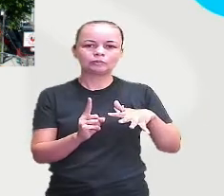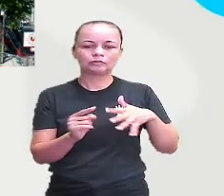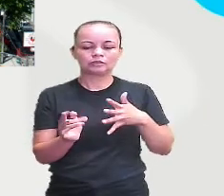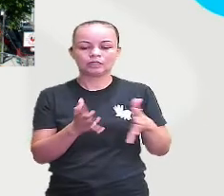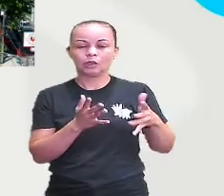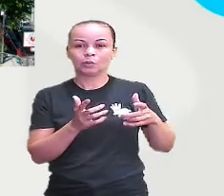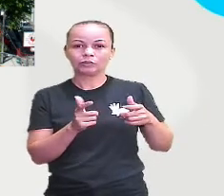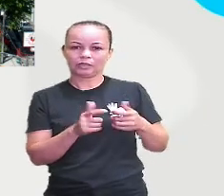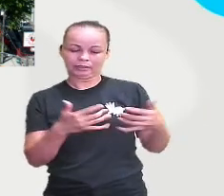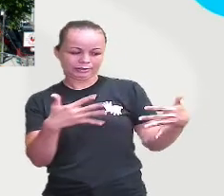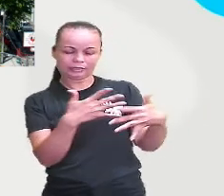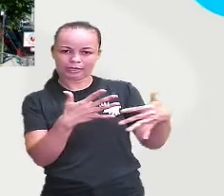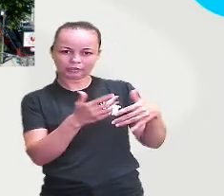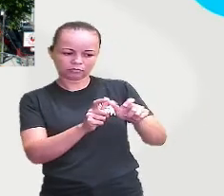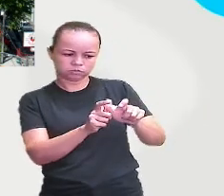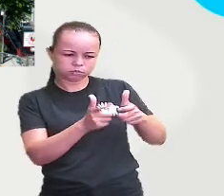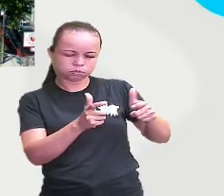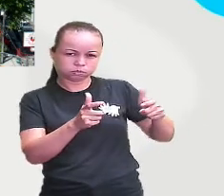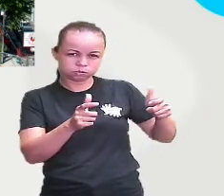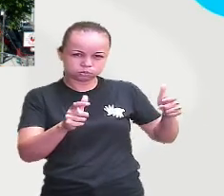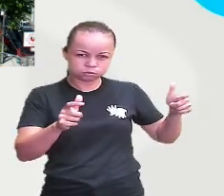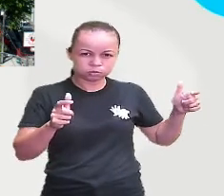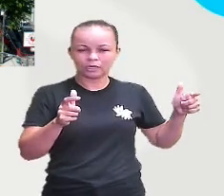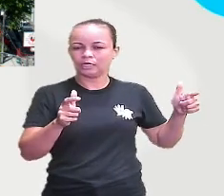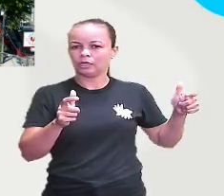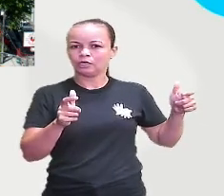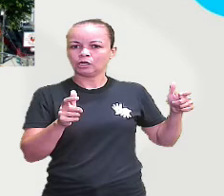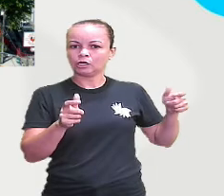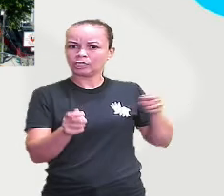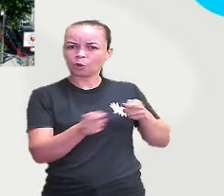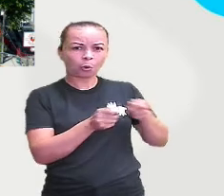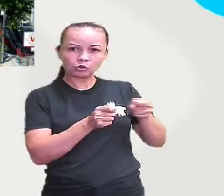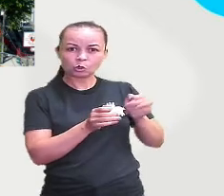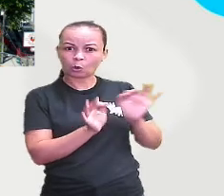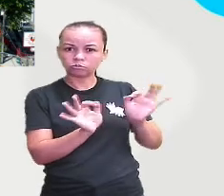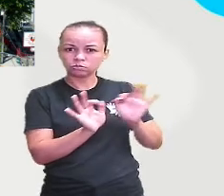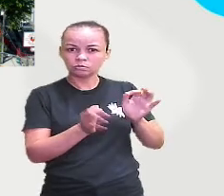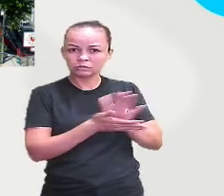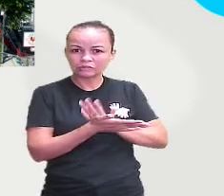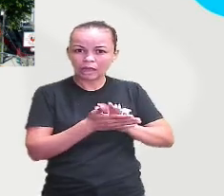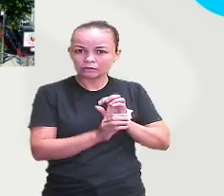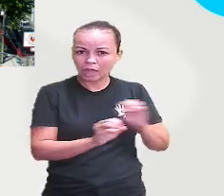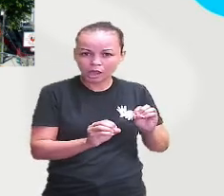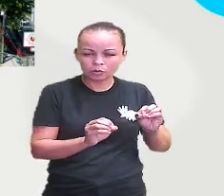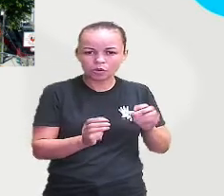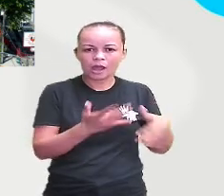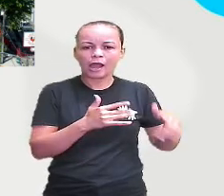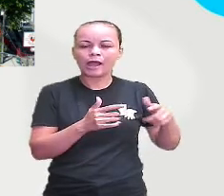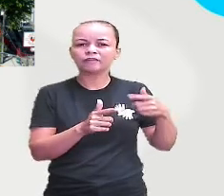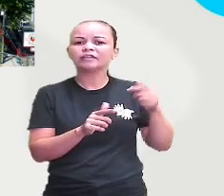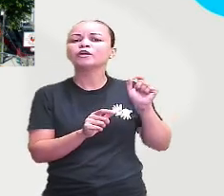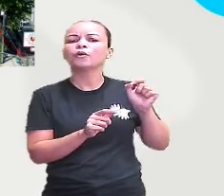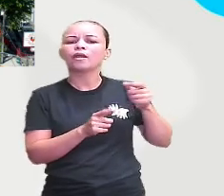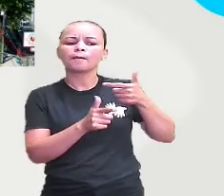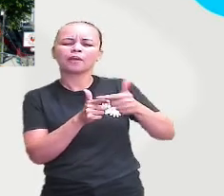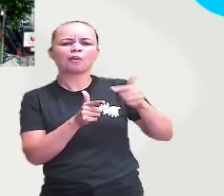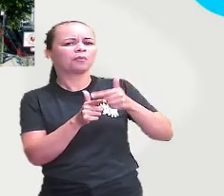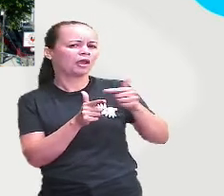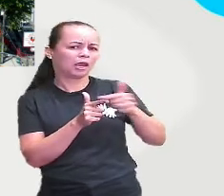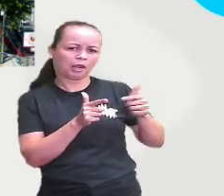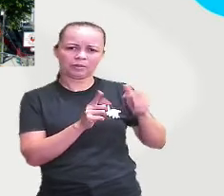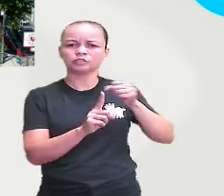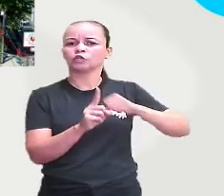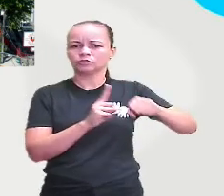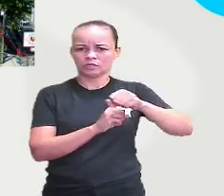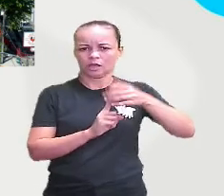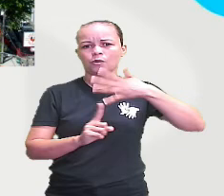cresce exageradamente, sem controle nenhum, ela vai desencadear muitos problemas sociais